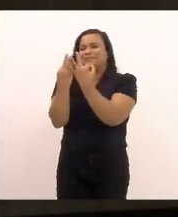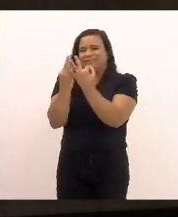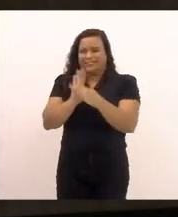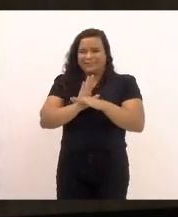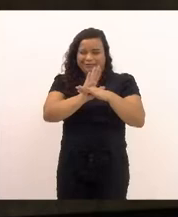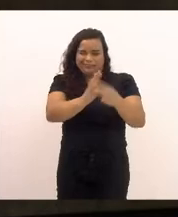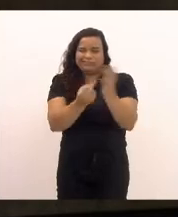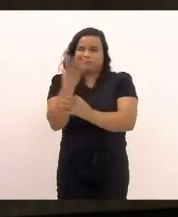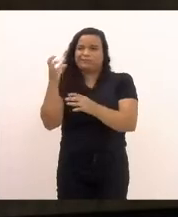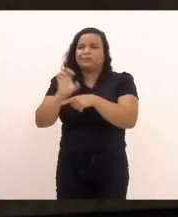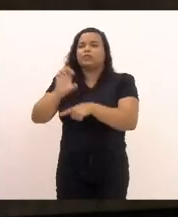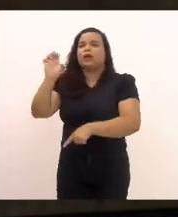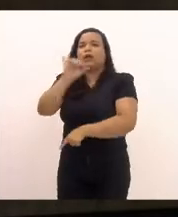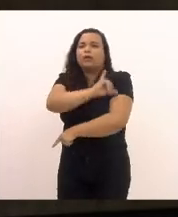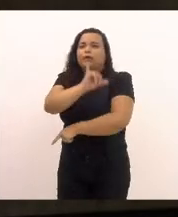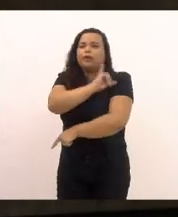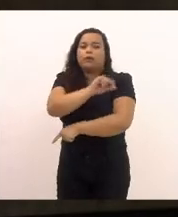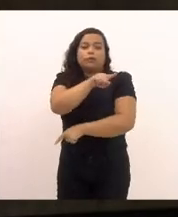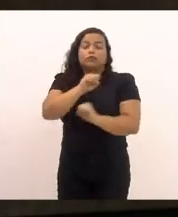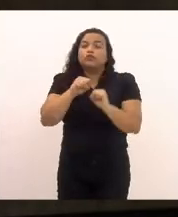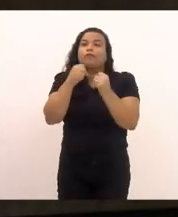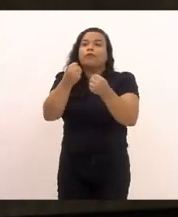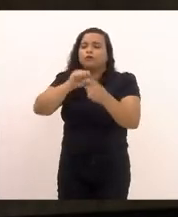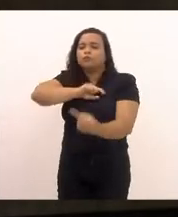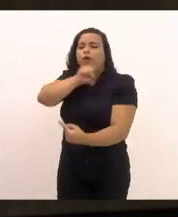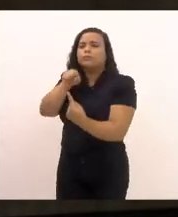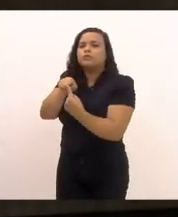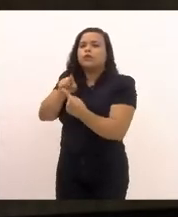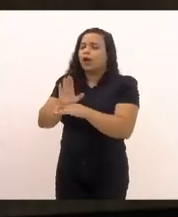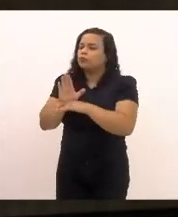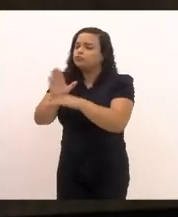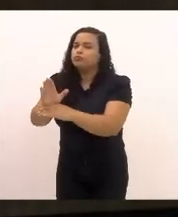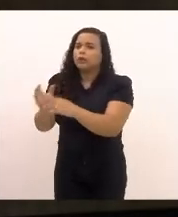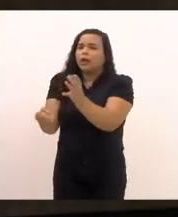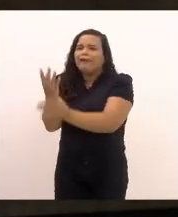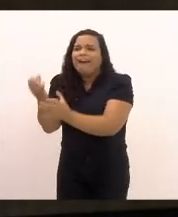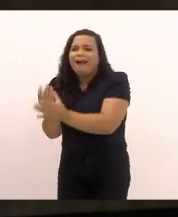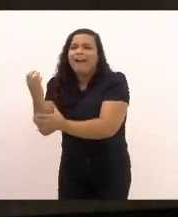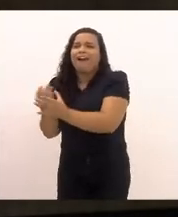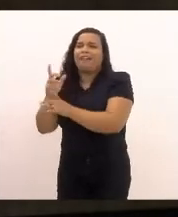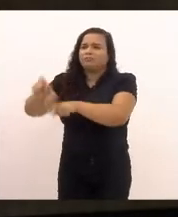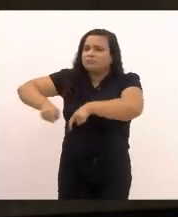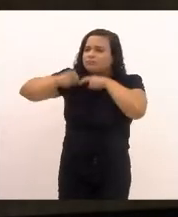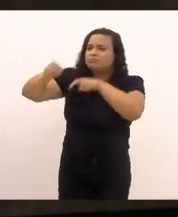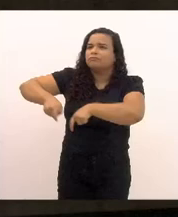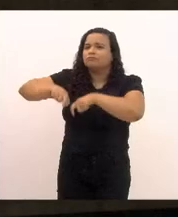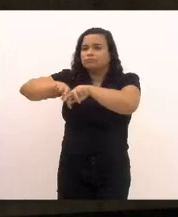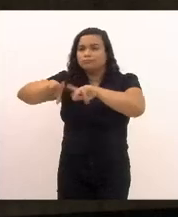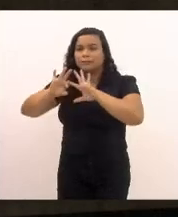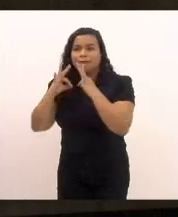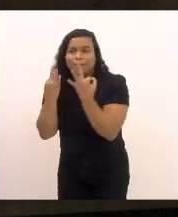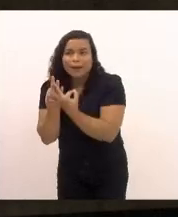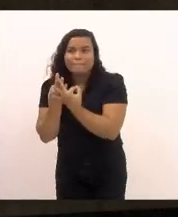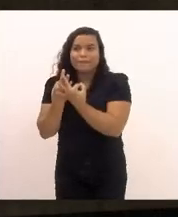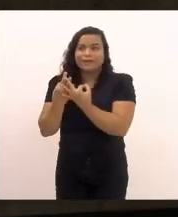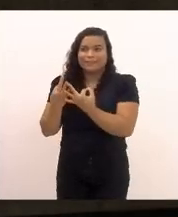projeto que busca fortalecer a produção agrícola e agroindustrial